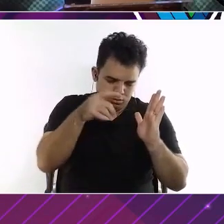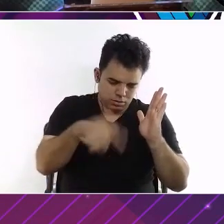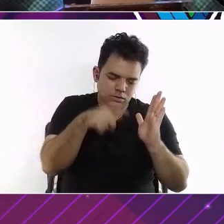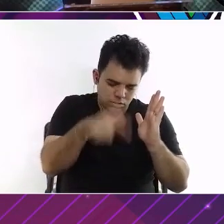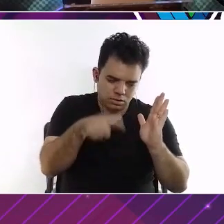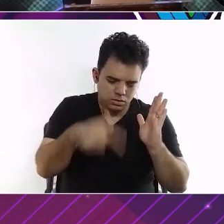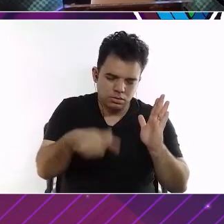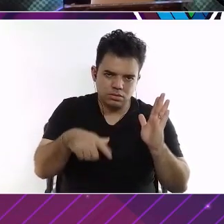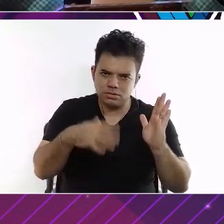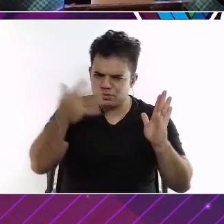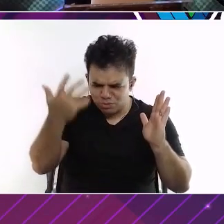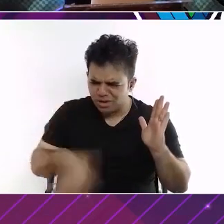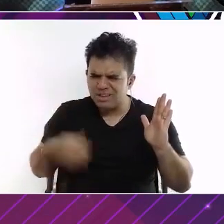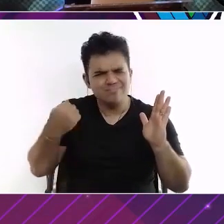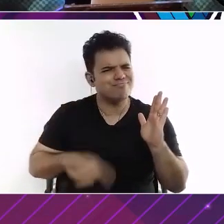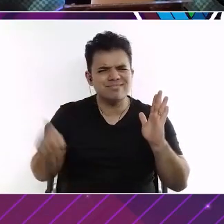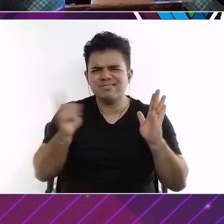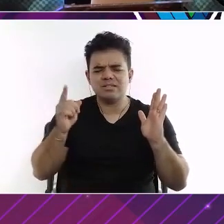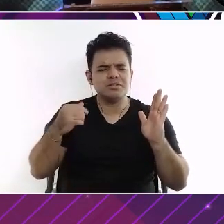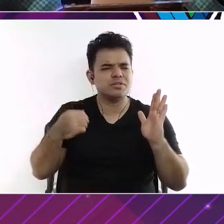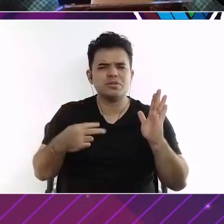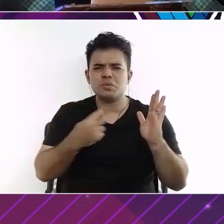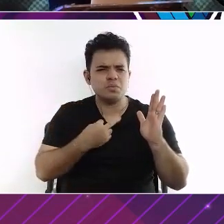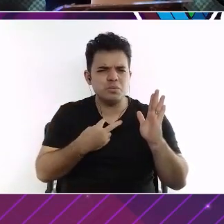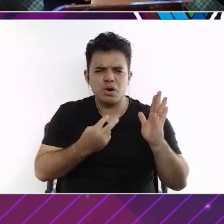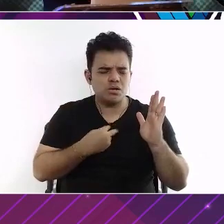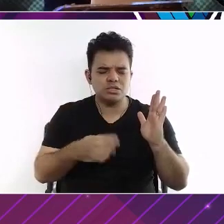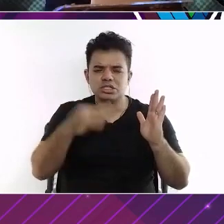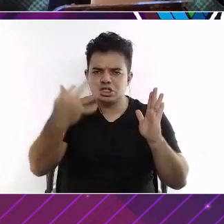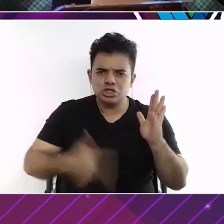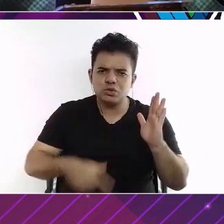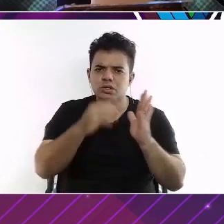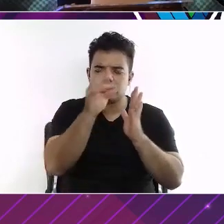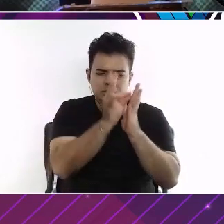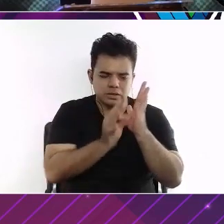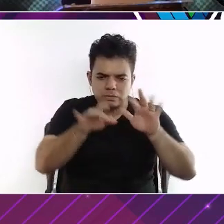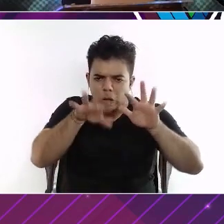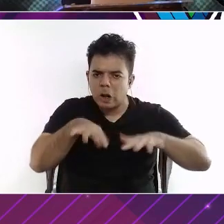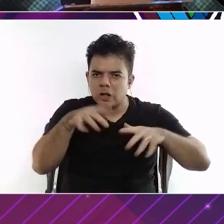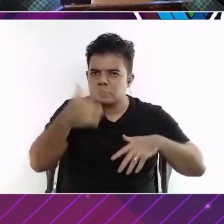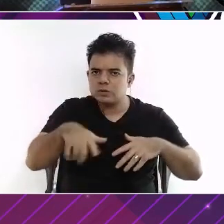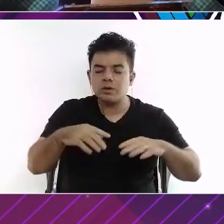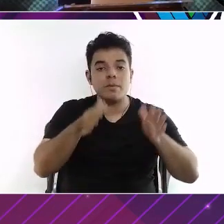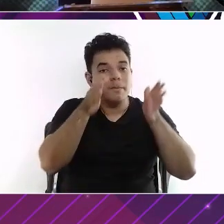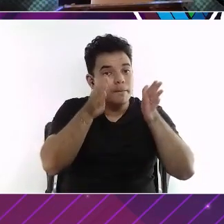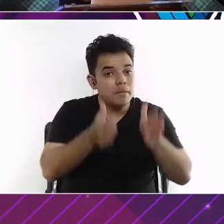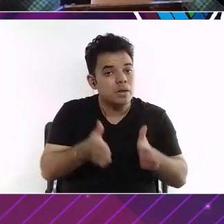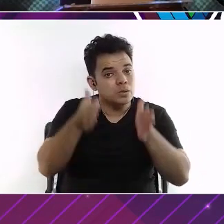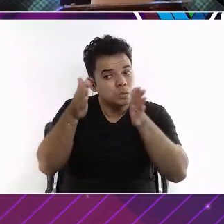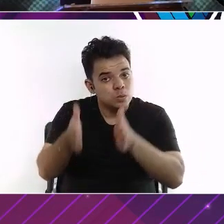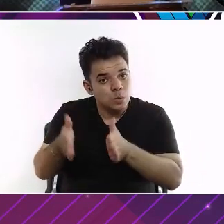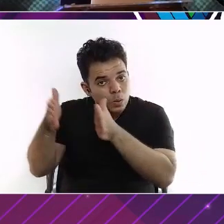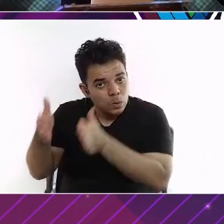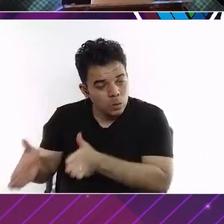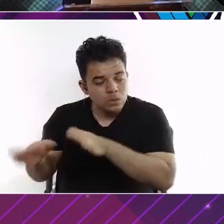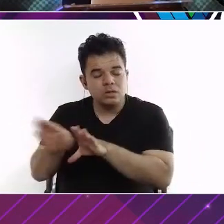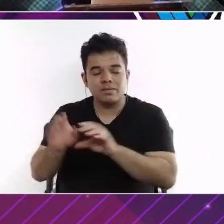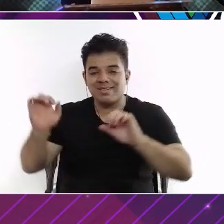não precisa e não deve reescrever o tempo todo. Padrões de implementação, documentação clara,